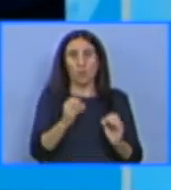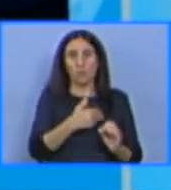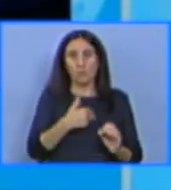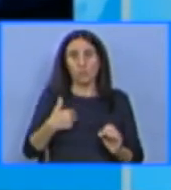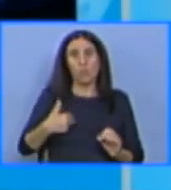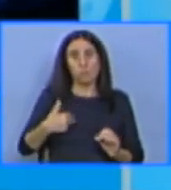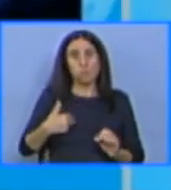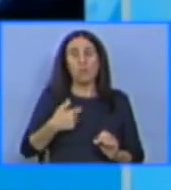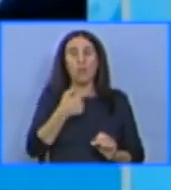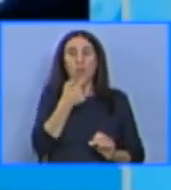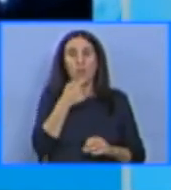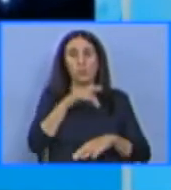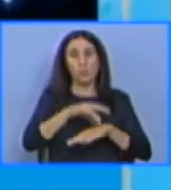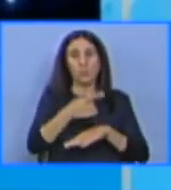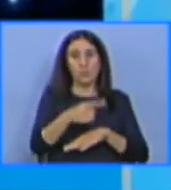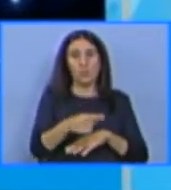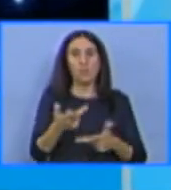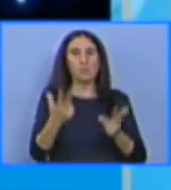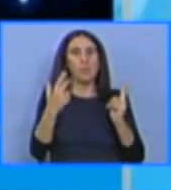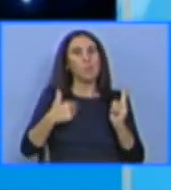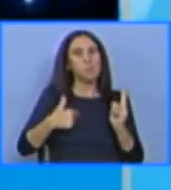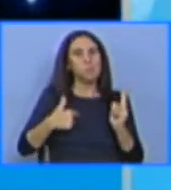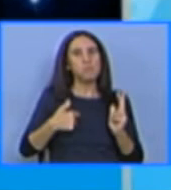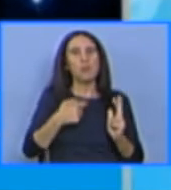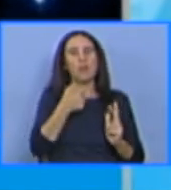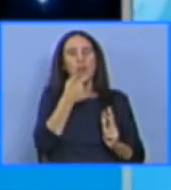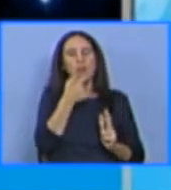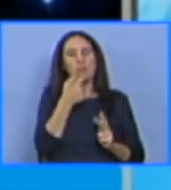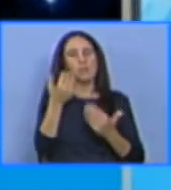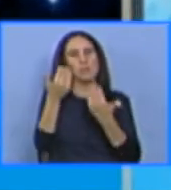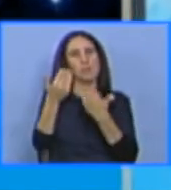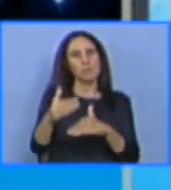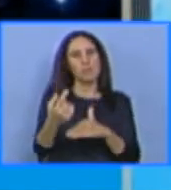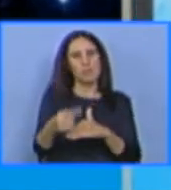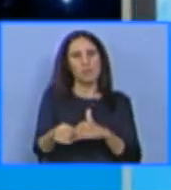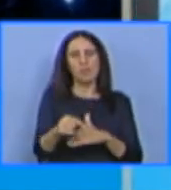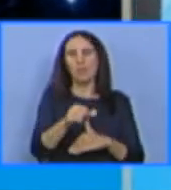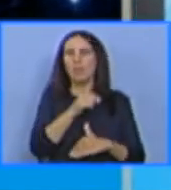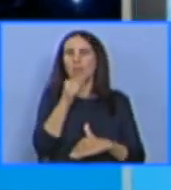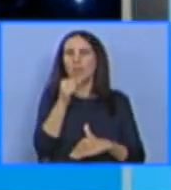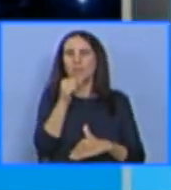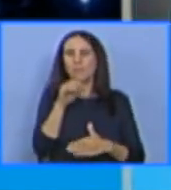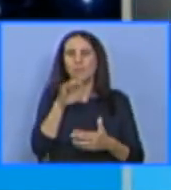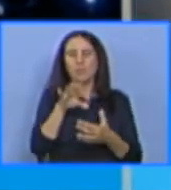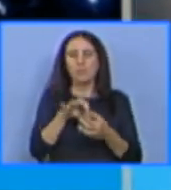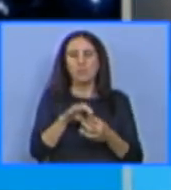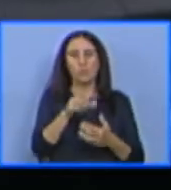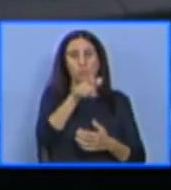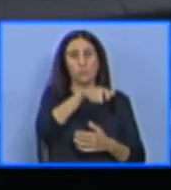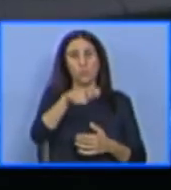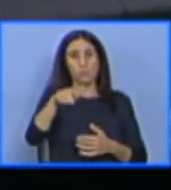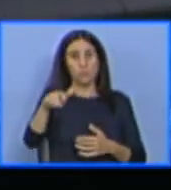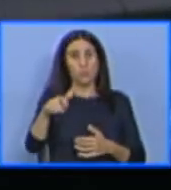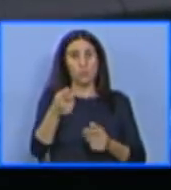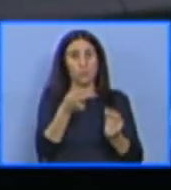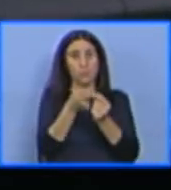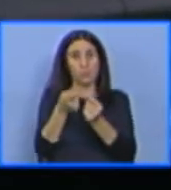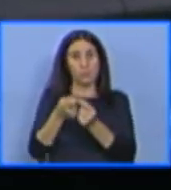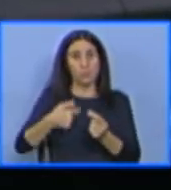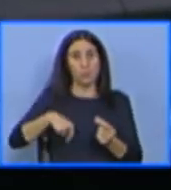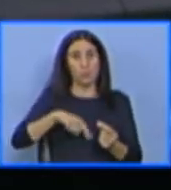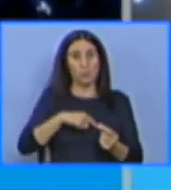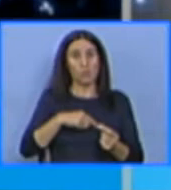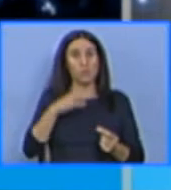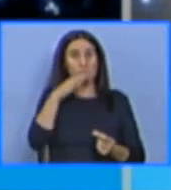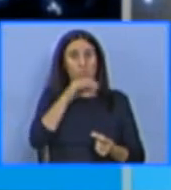quando estamos doentes, só sabemos o que é liberdade quando estamos limitados nela. E normalmente em relação a pessoas, e pessoas até muito próximas de nós, da